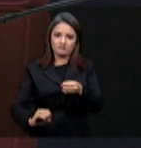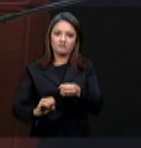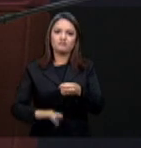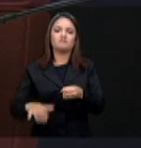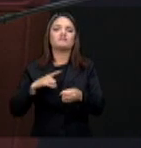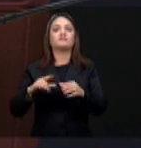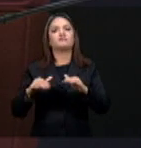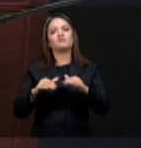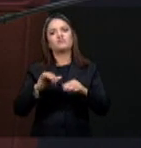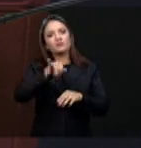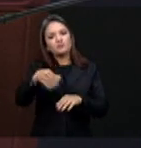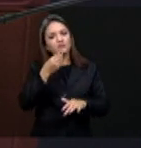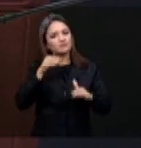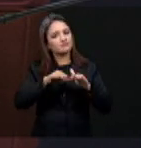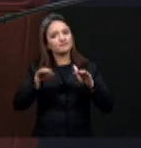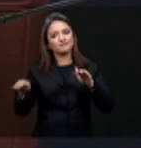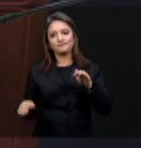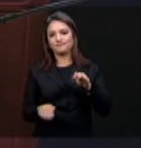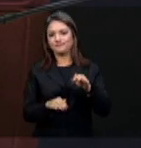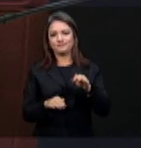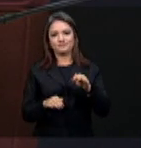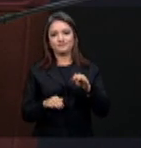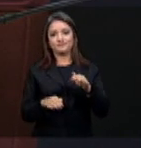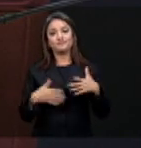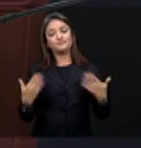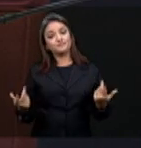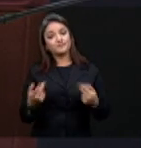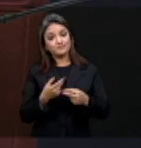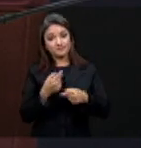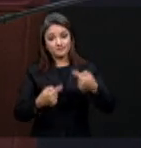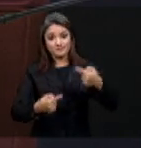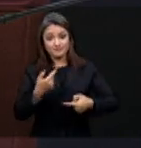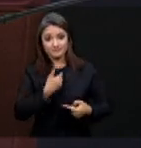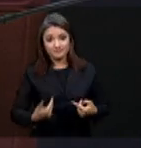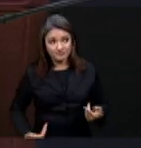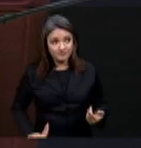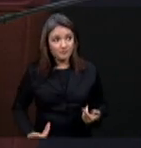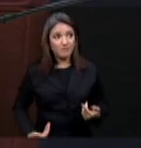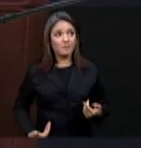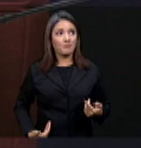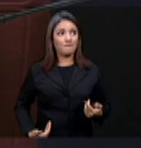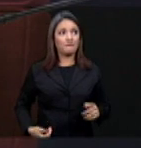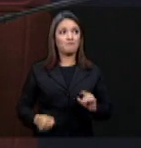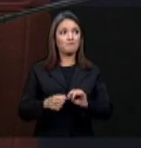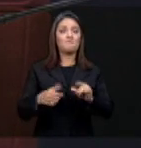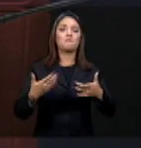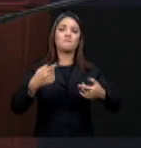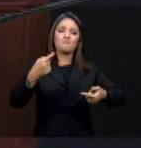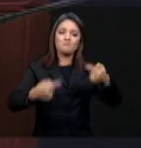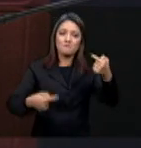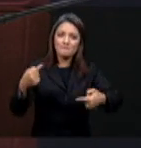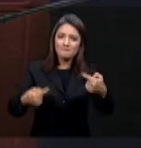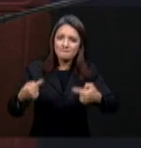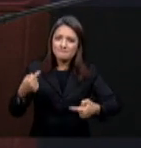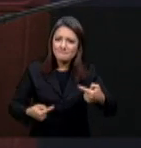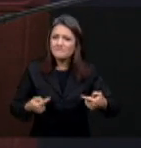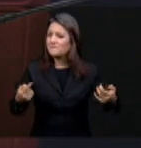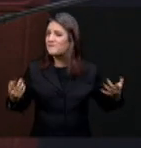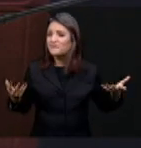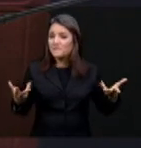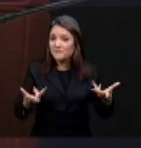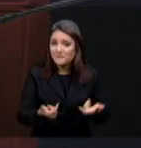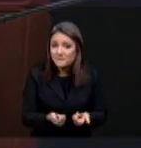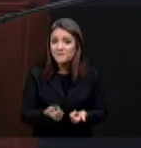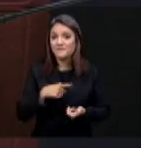desigualdade de oportunidades uma política pública exercida pelo poder público e olha o debate é foi tão rico tão